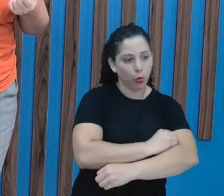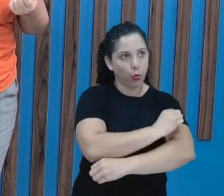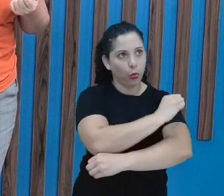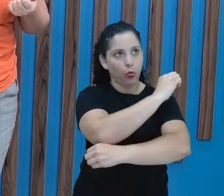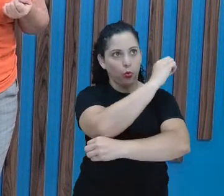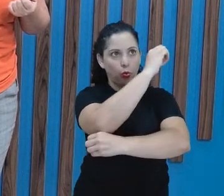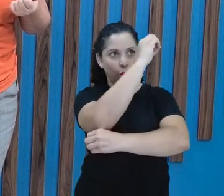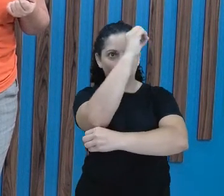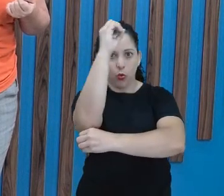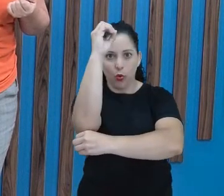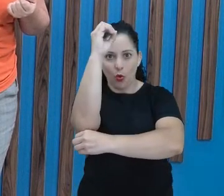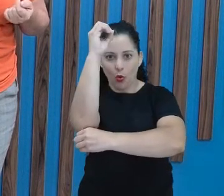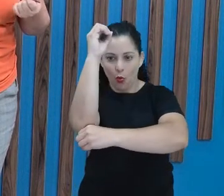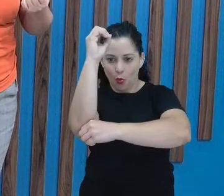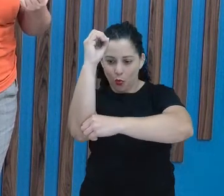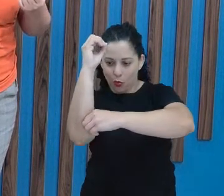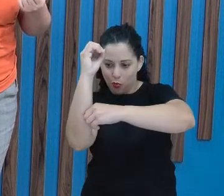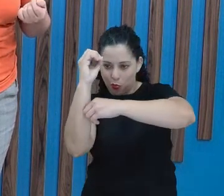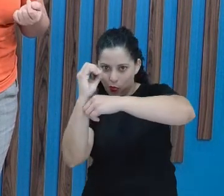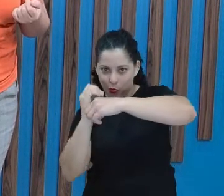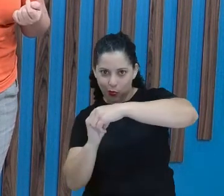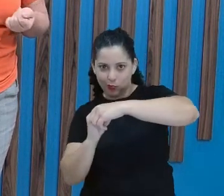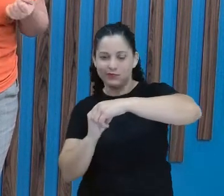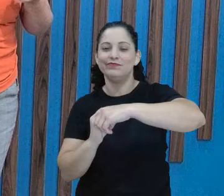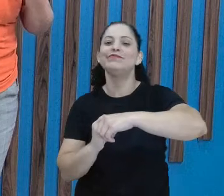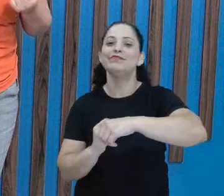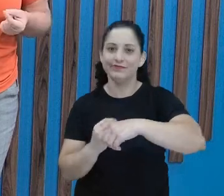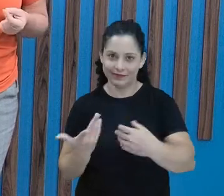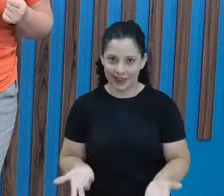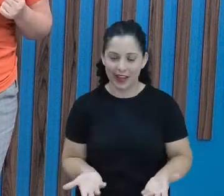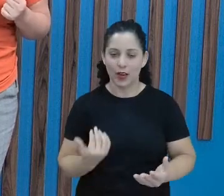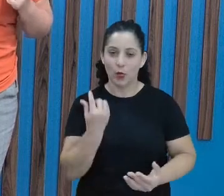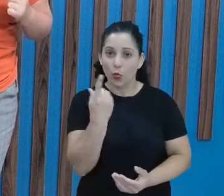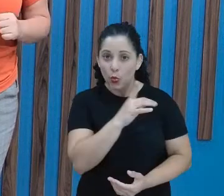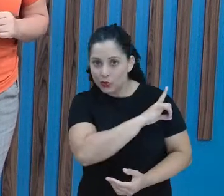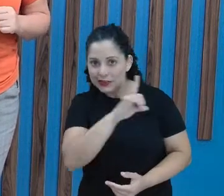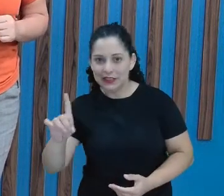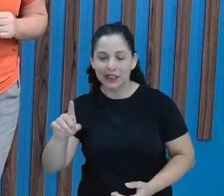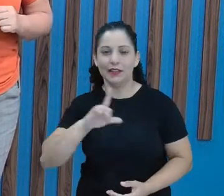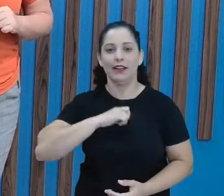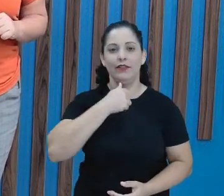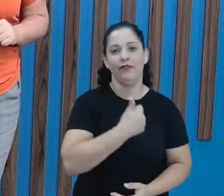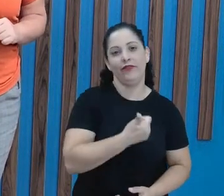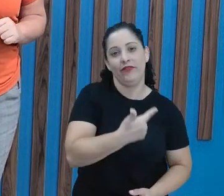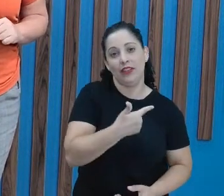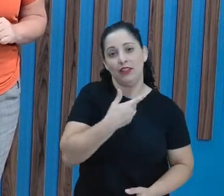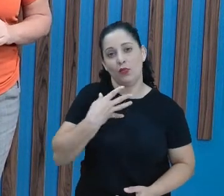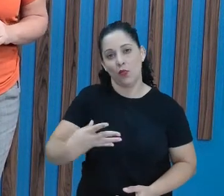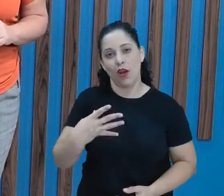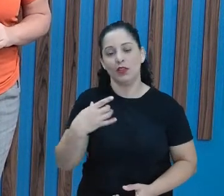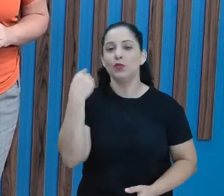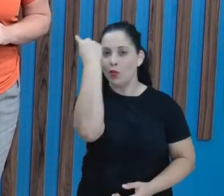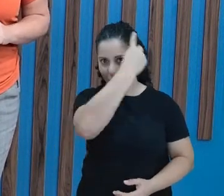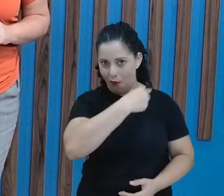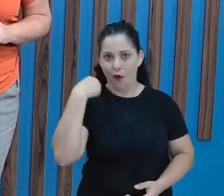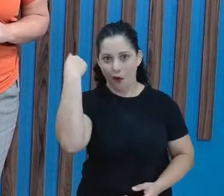giro completo em torno dela mesma. Um dia tem 24 horas.